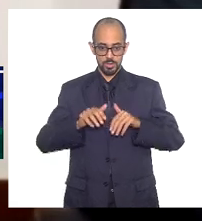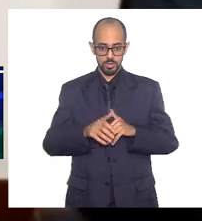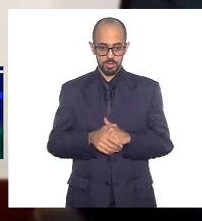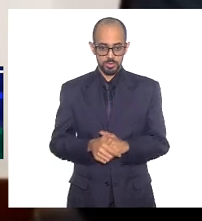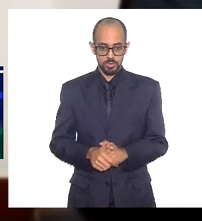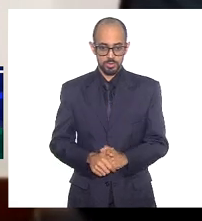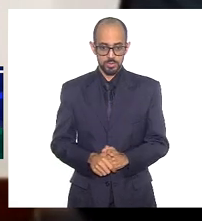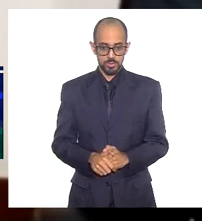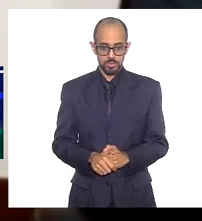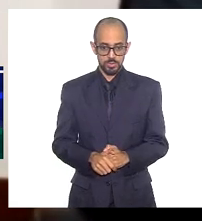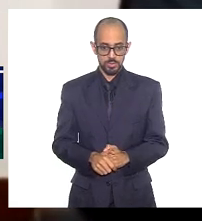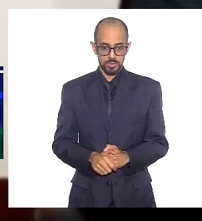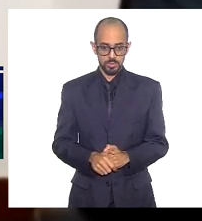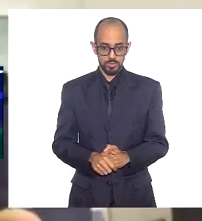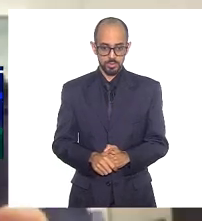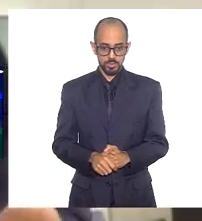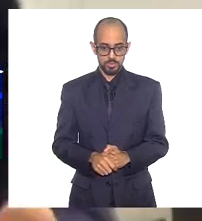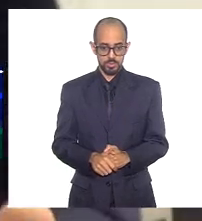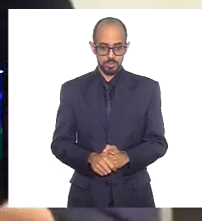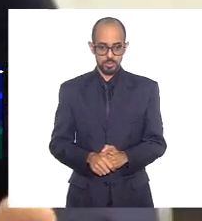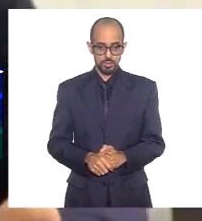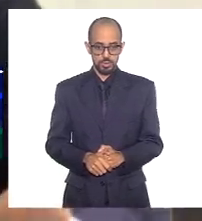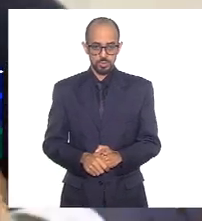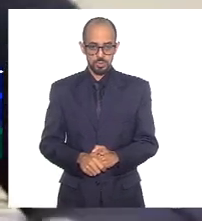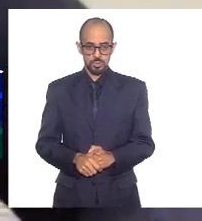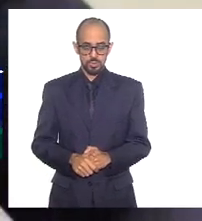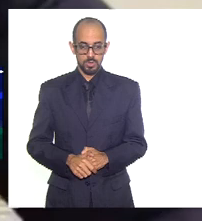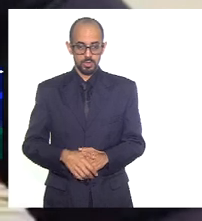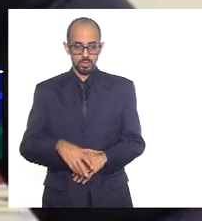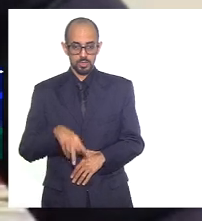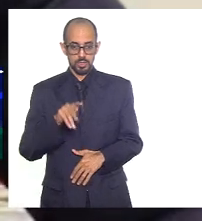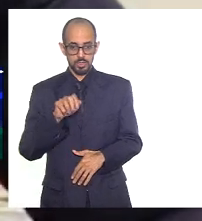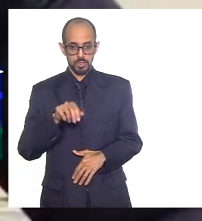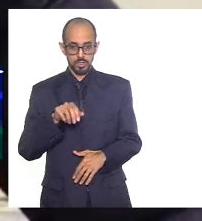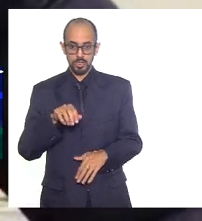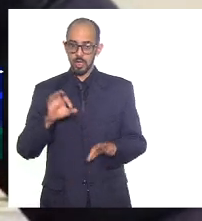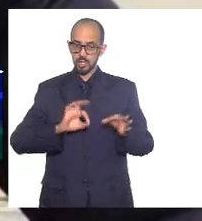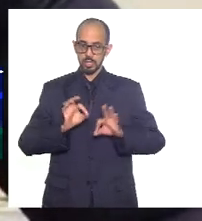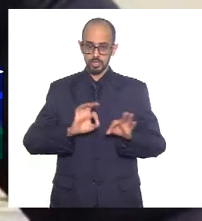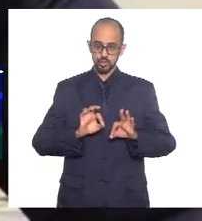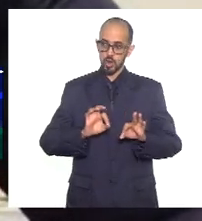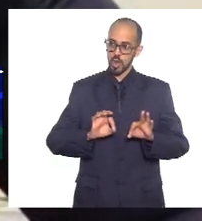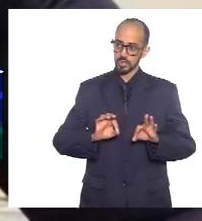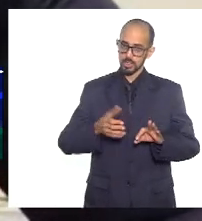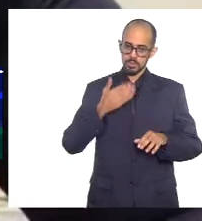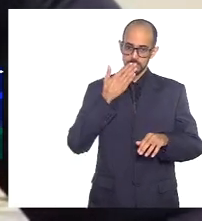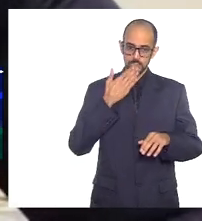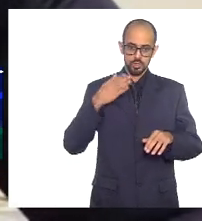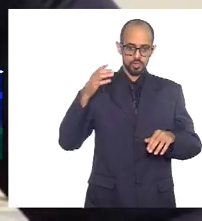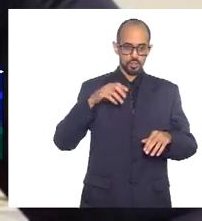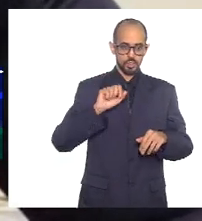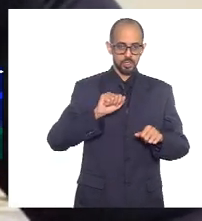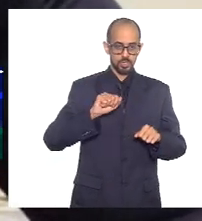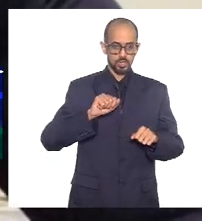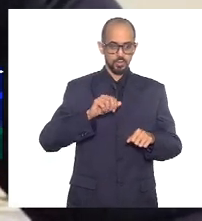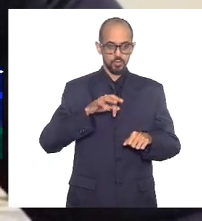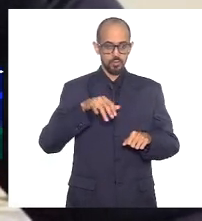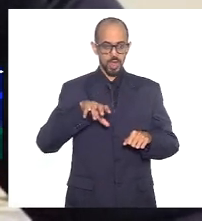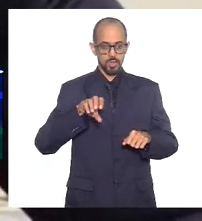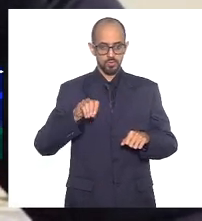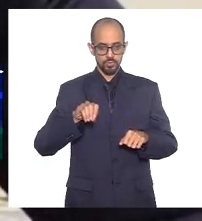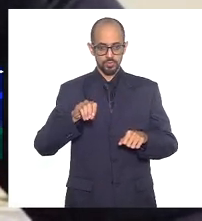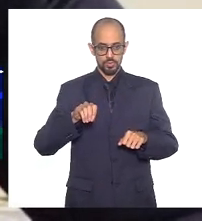deputado deputado eu tenho uma questão de ordem uma sugestão para que o deputado Flávio Serafini que é autor do projeto